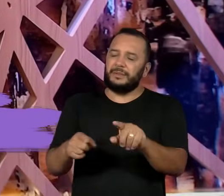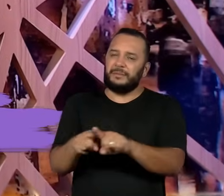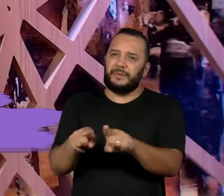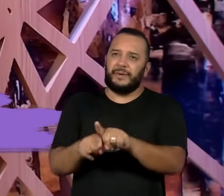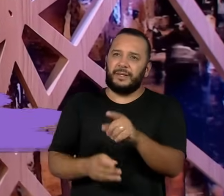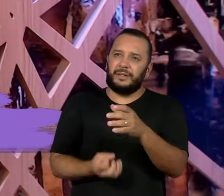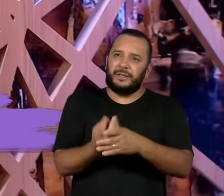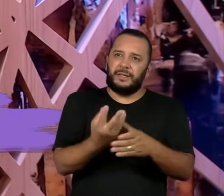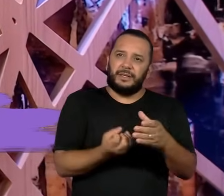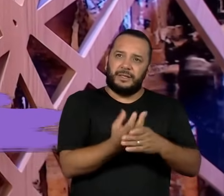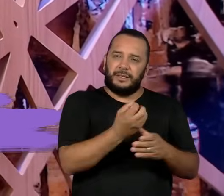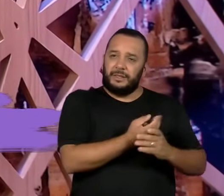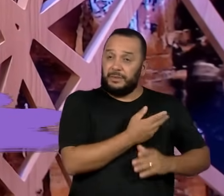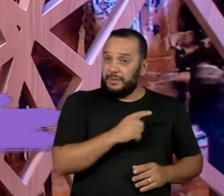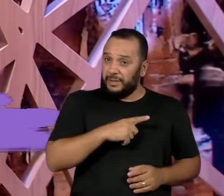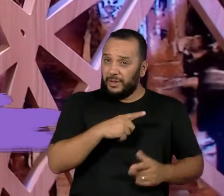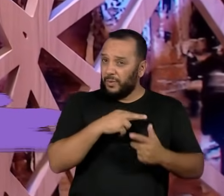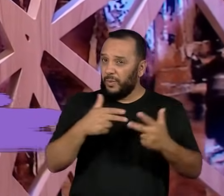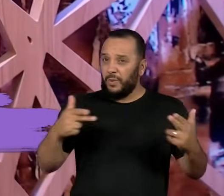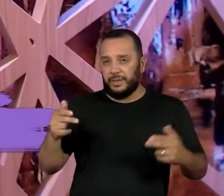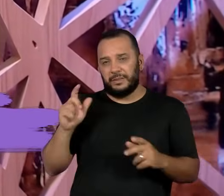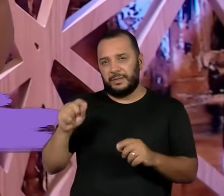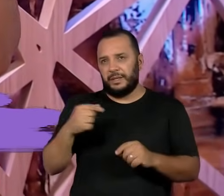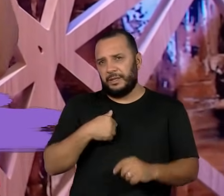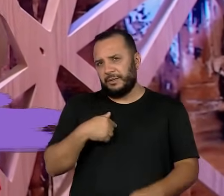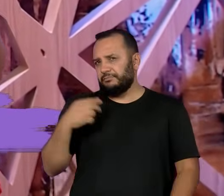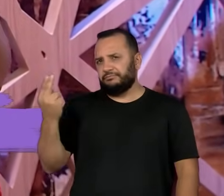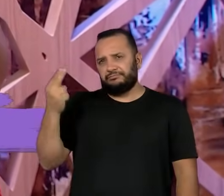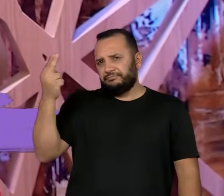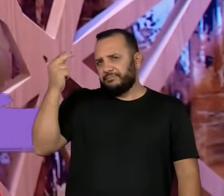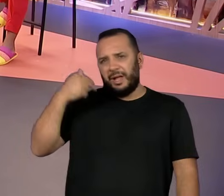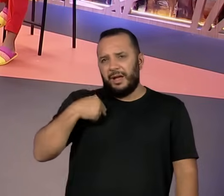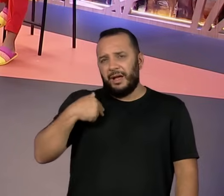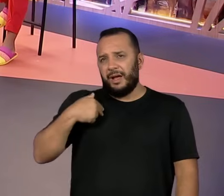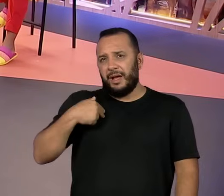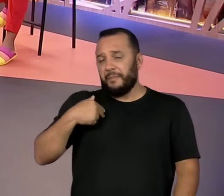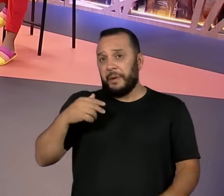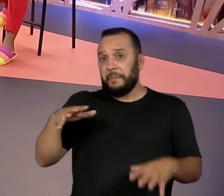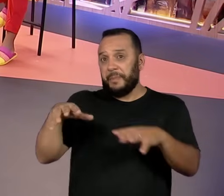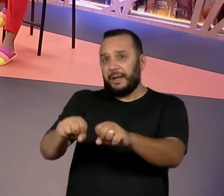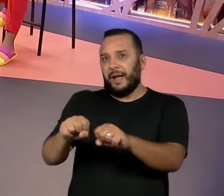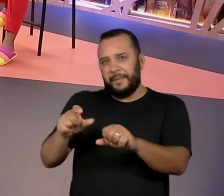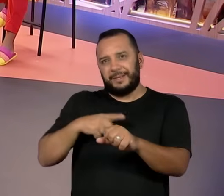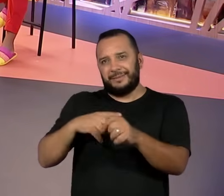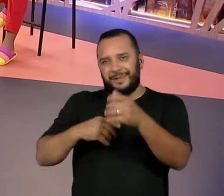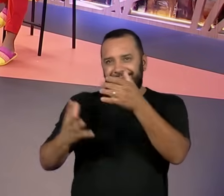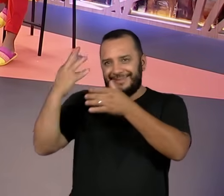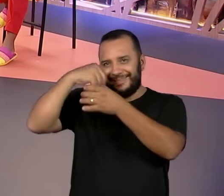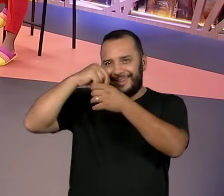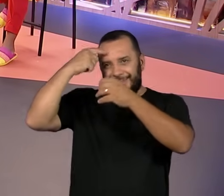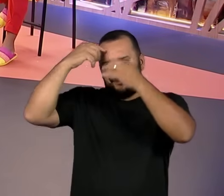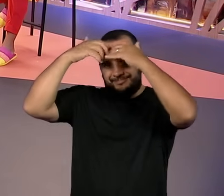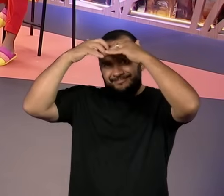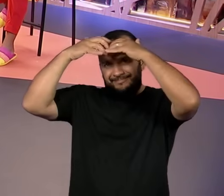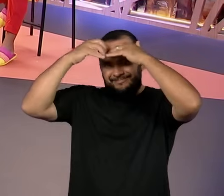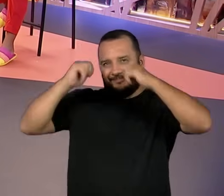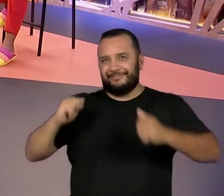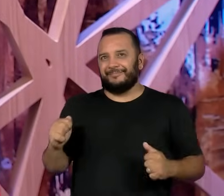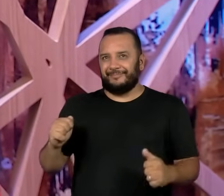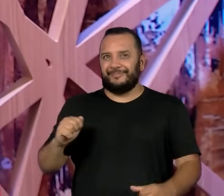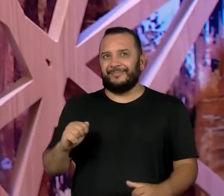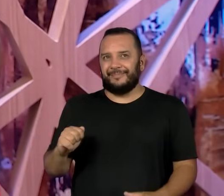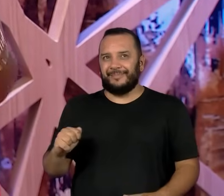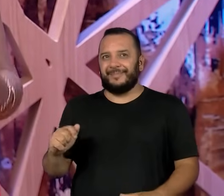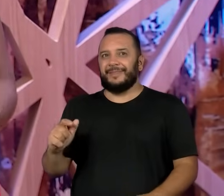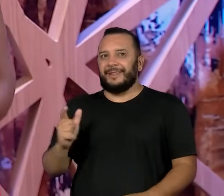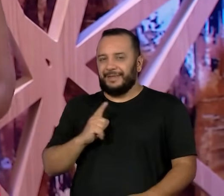construindo, então tem coisas que não são tangíveis, a gente não, mas tá tudo ali na nossa mente. Tá ali dentro. Isso. E aí, quando a gente vai fazer